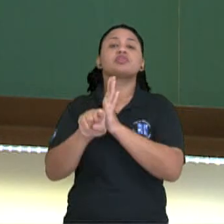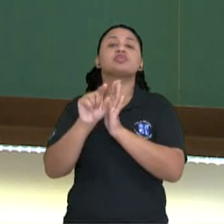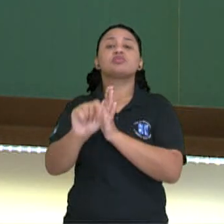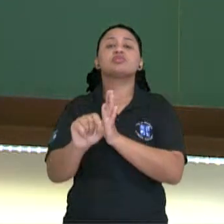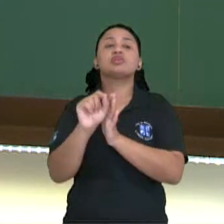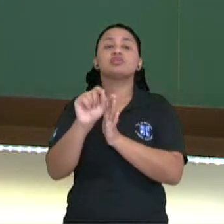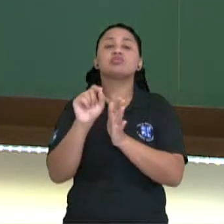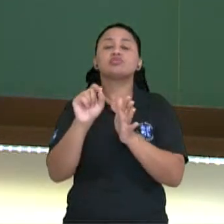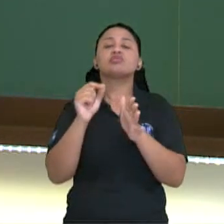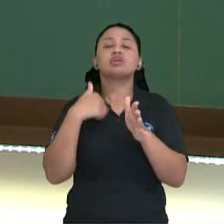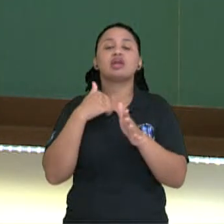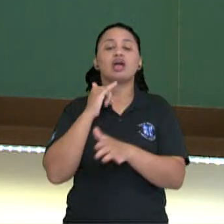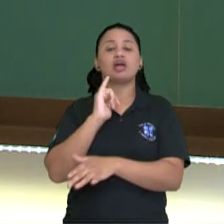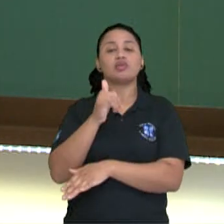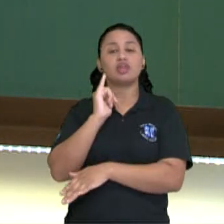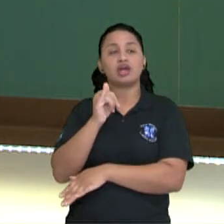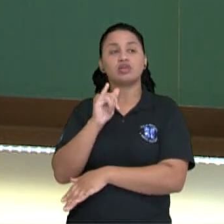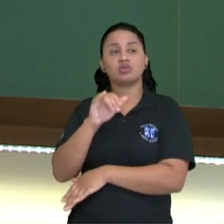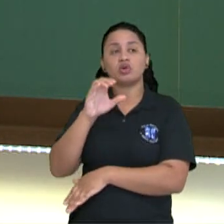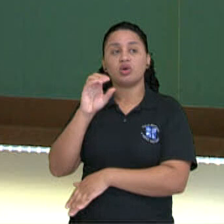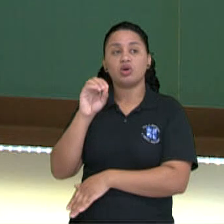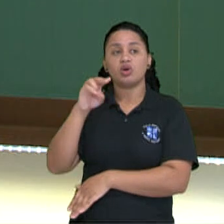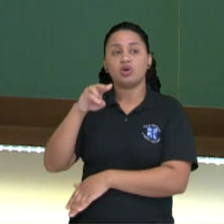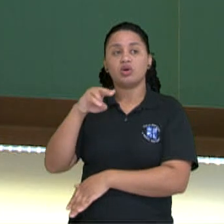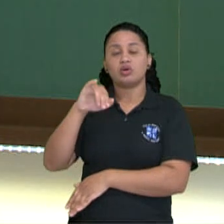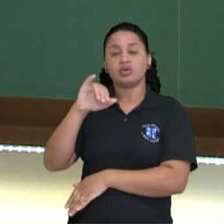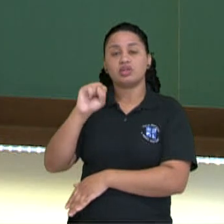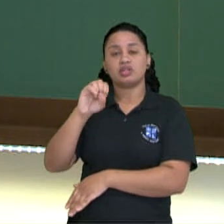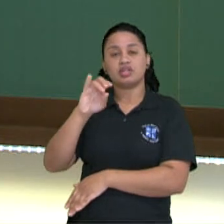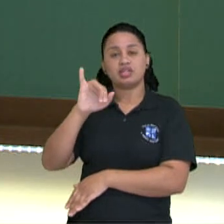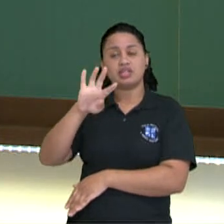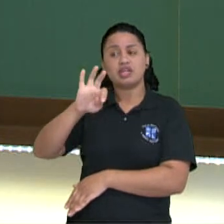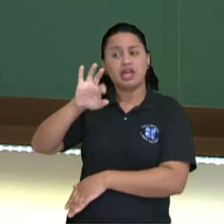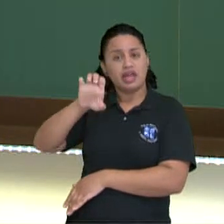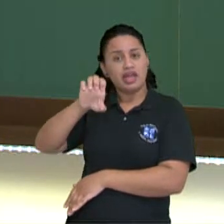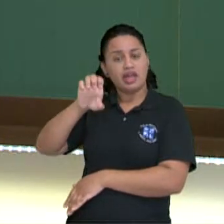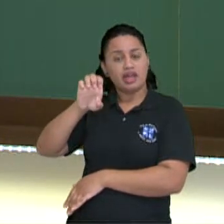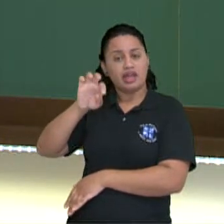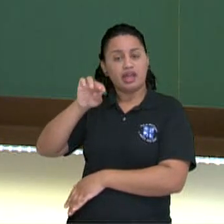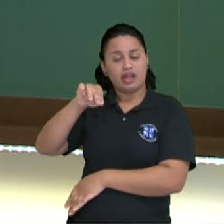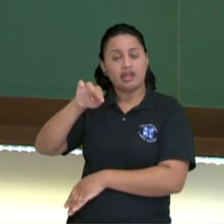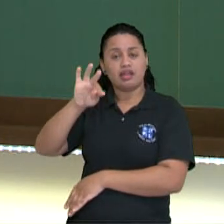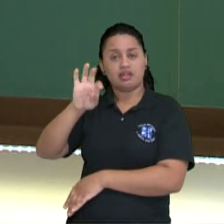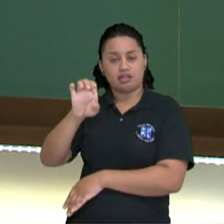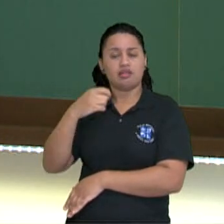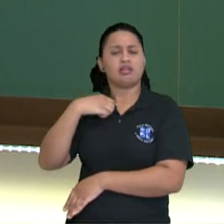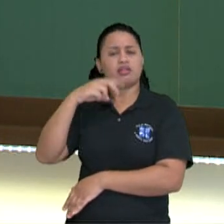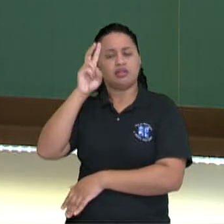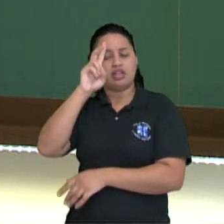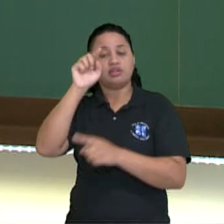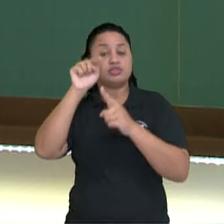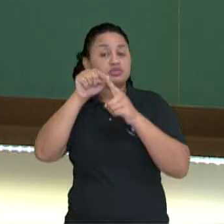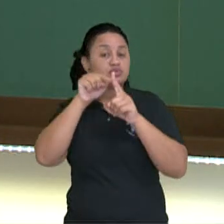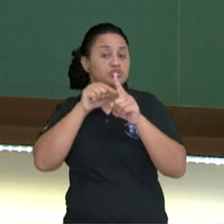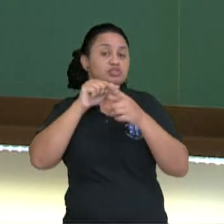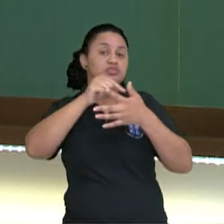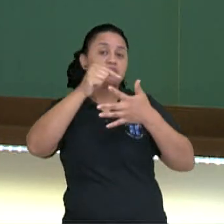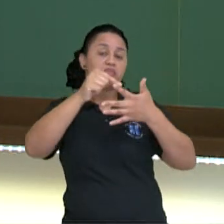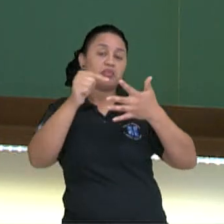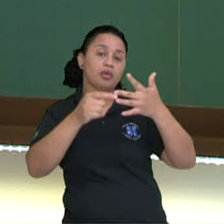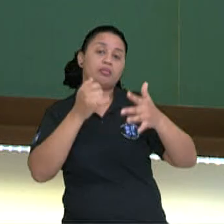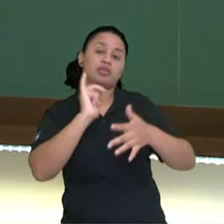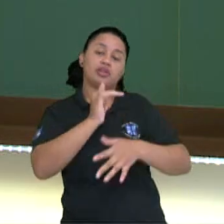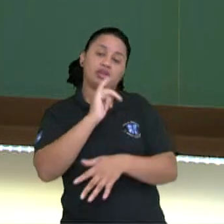sobre o narrador onisciente, tá? Então, preste bastante atenção. Lembre-se dos tipos de narradores e